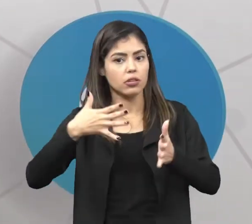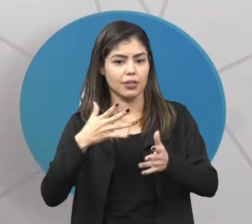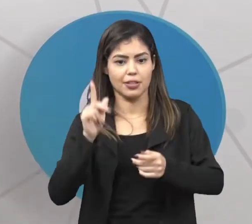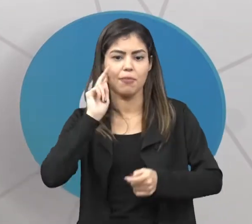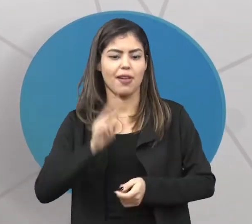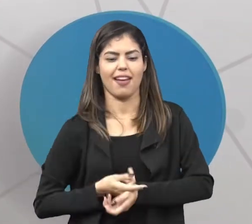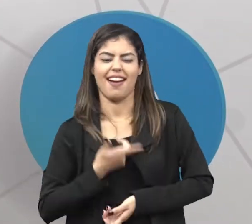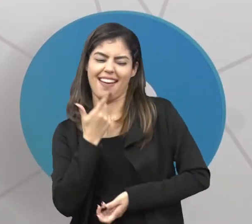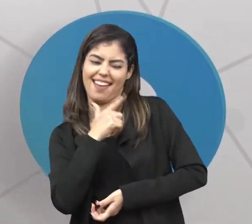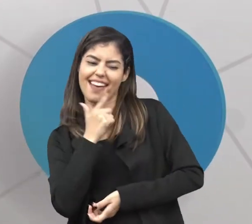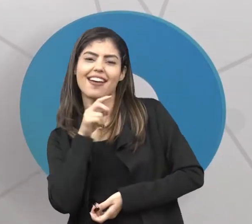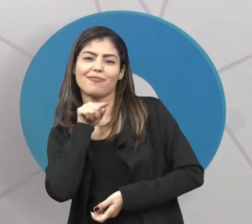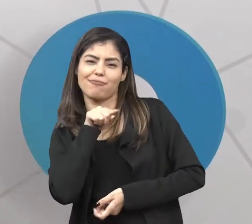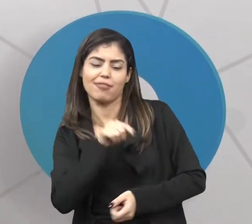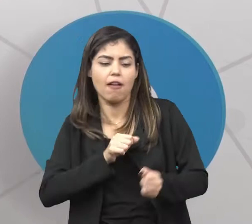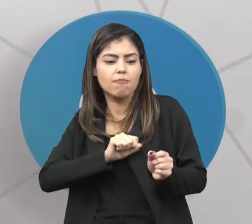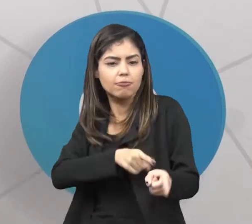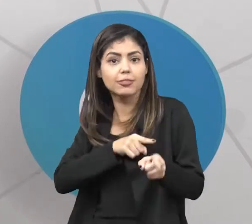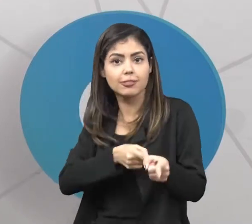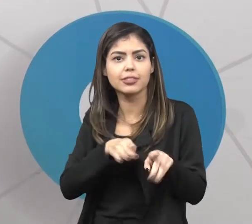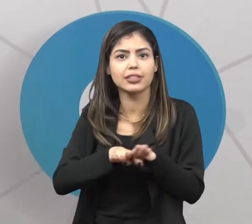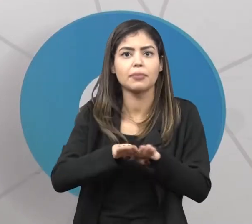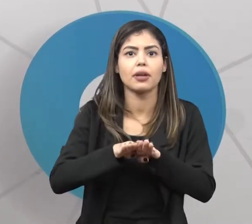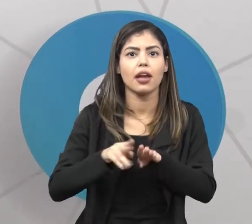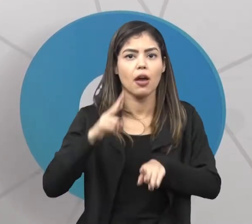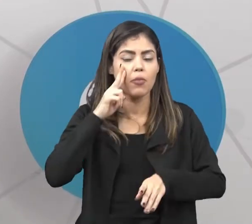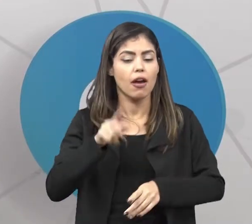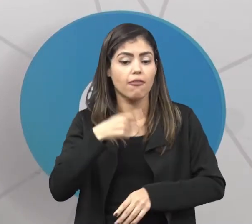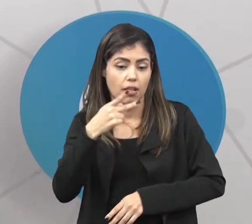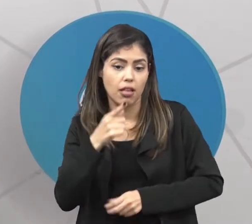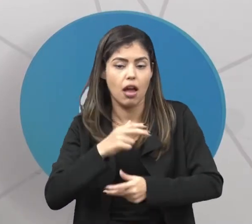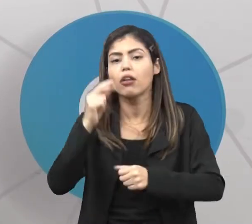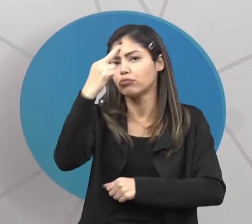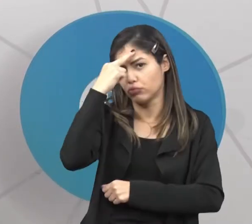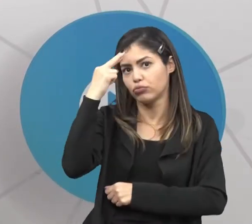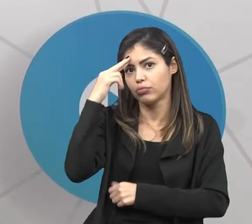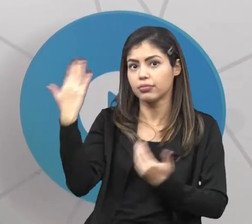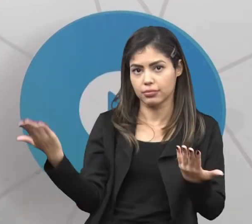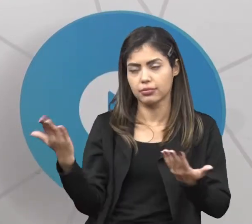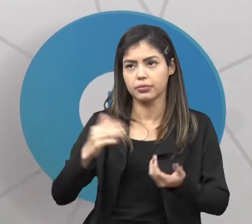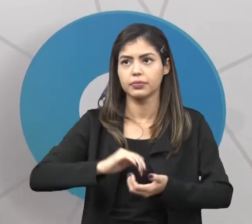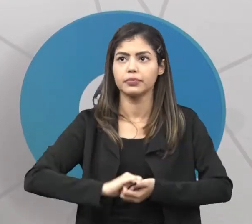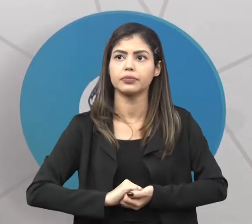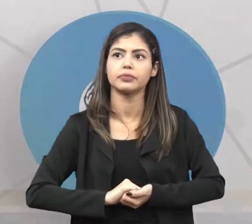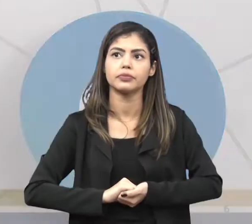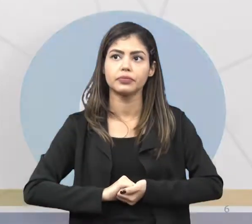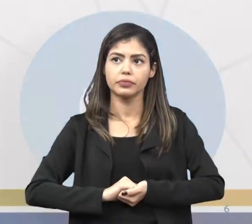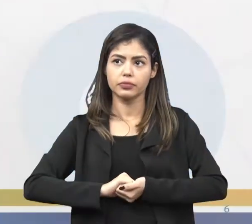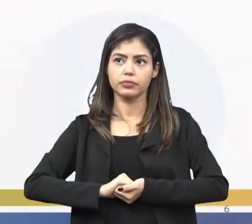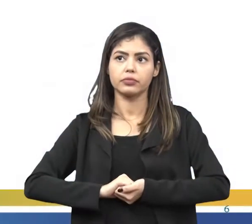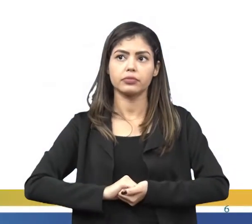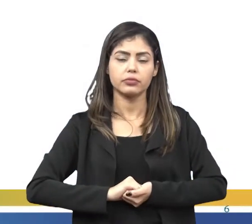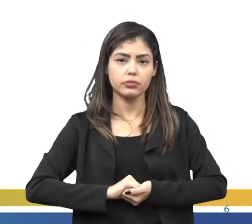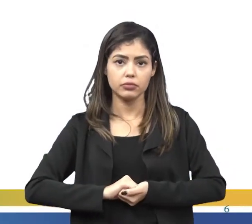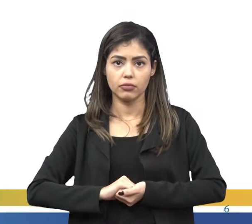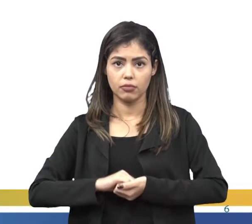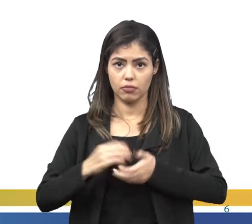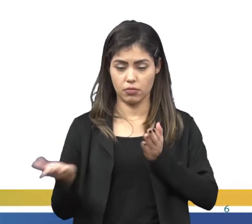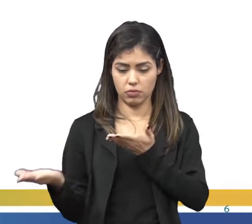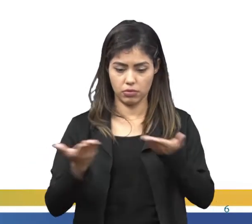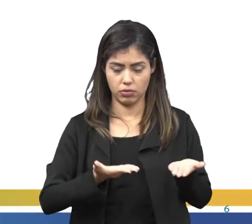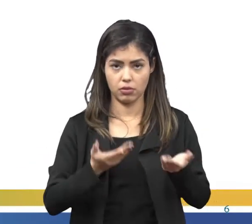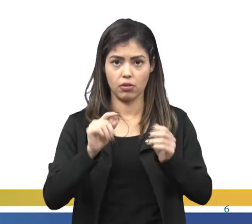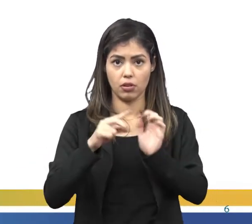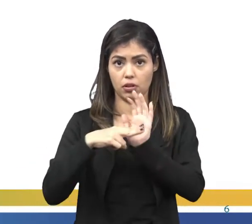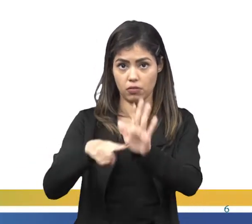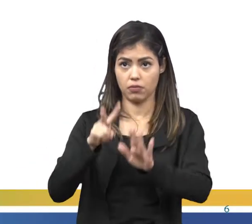irônica, sarcástica e até bem-humorada para contar determinadas histórias. Eu quero colocar aqui,